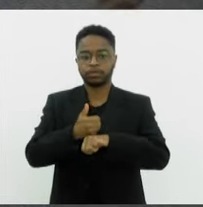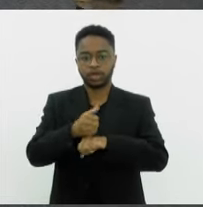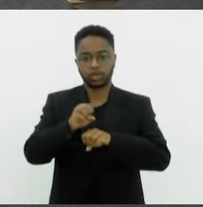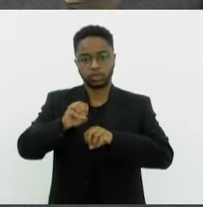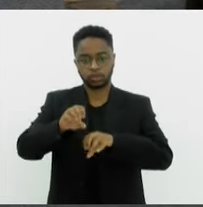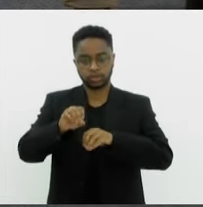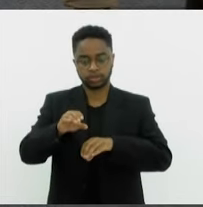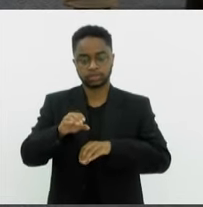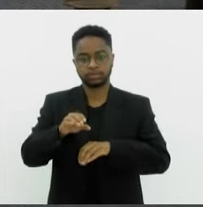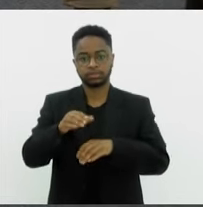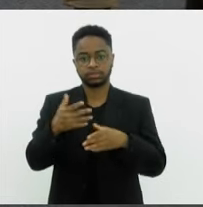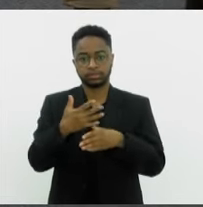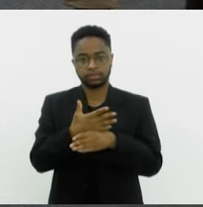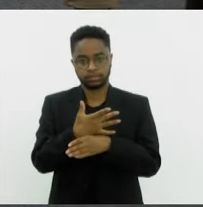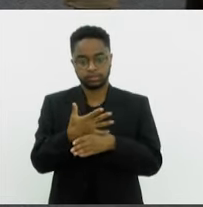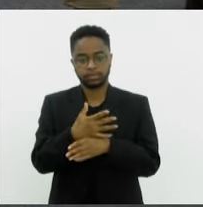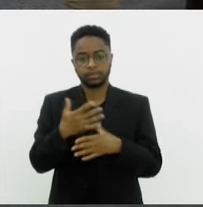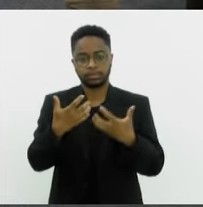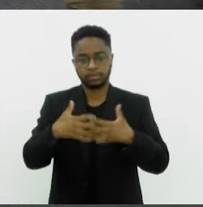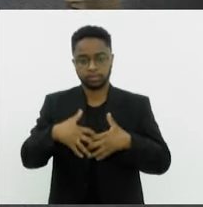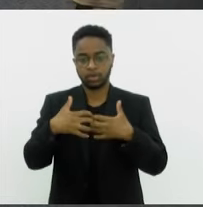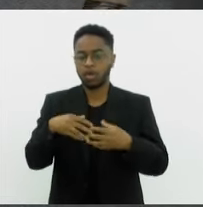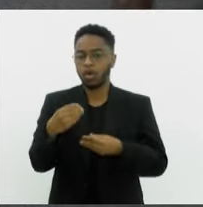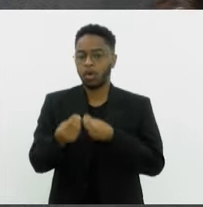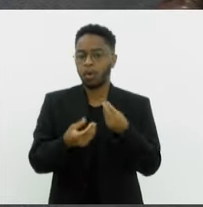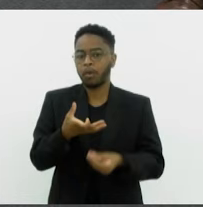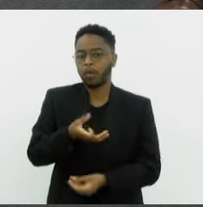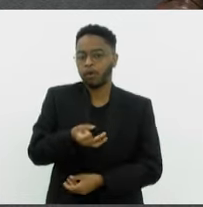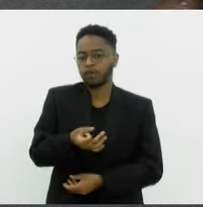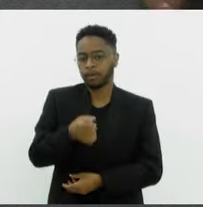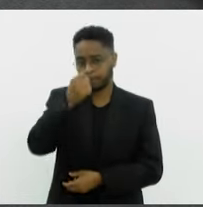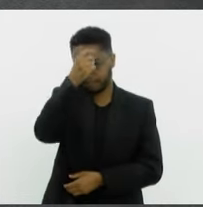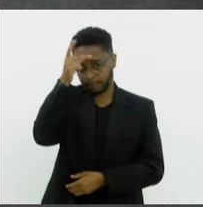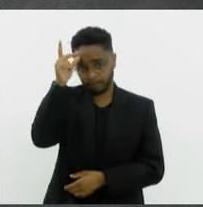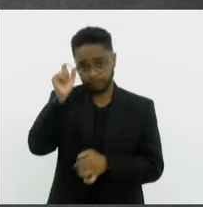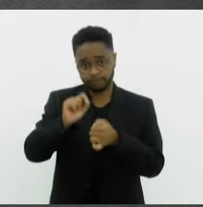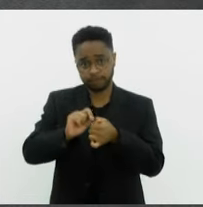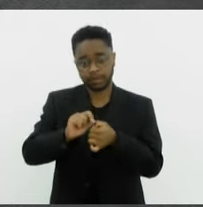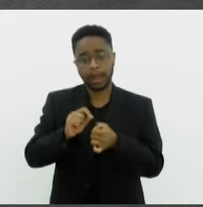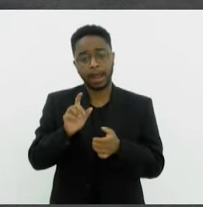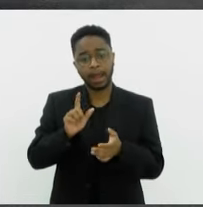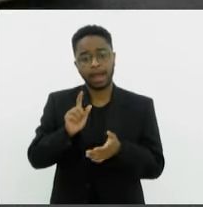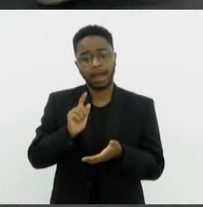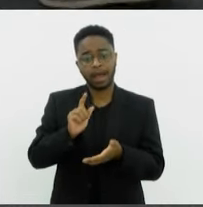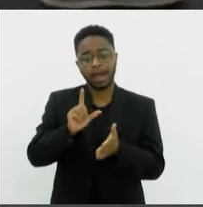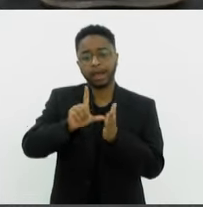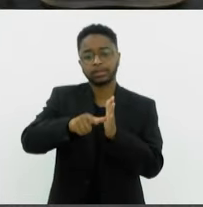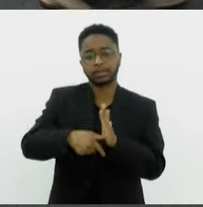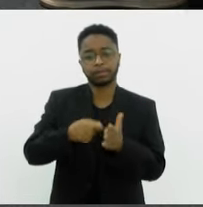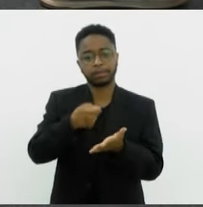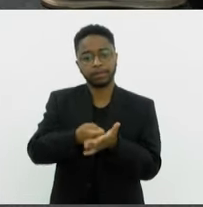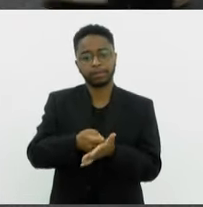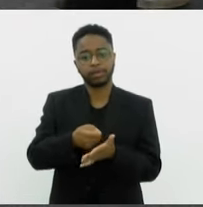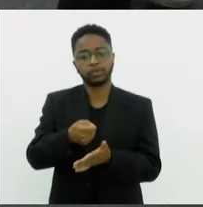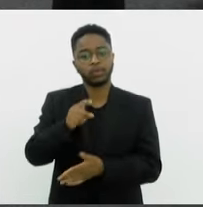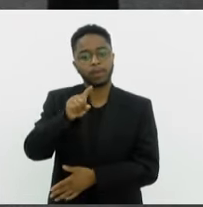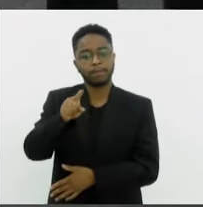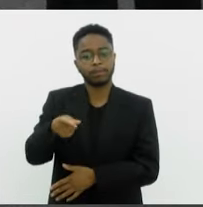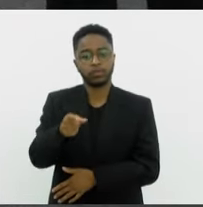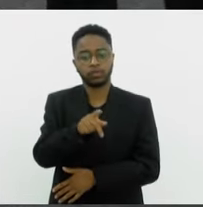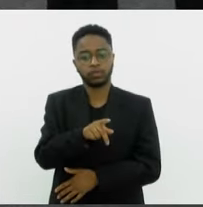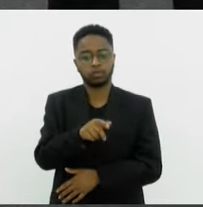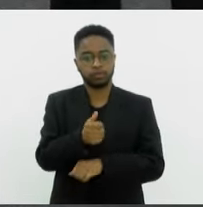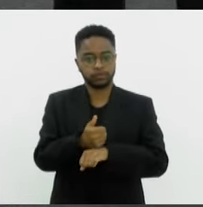pela covardia que o prefeito Rubens Bontempo está fazendo de atrasar o pagamento de mais de 1000 profissionais.